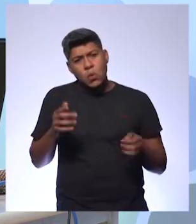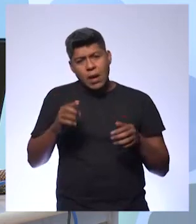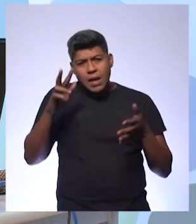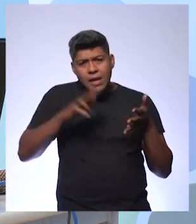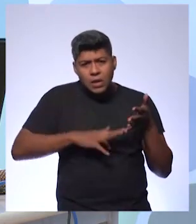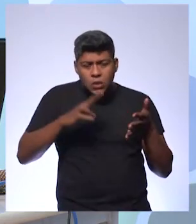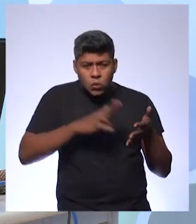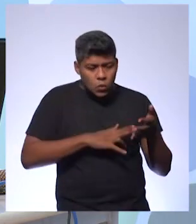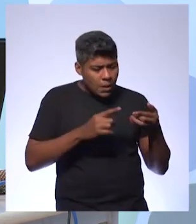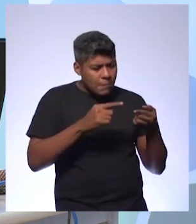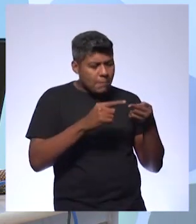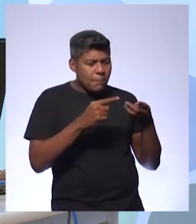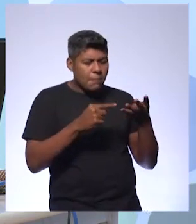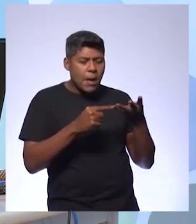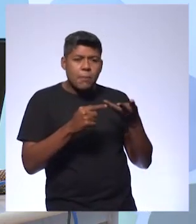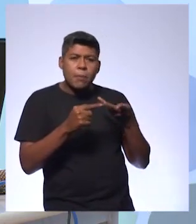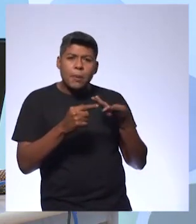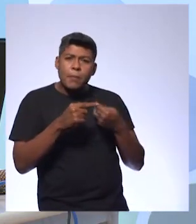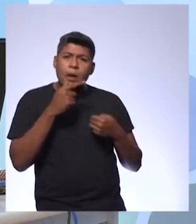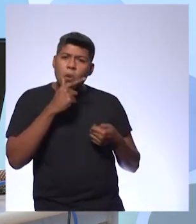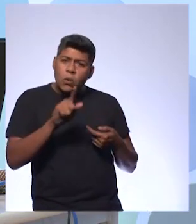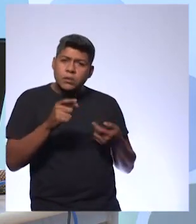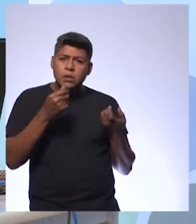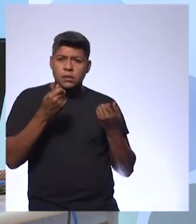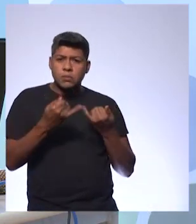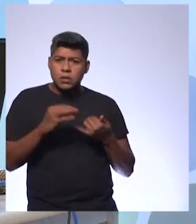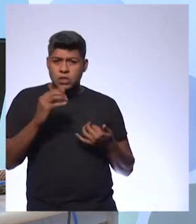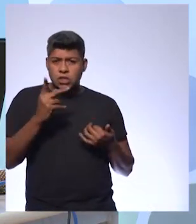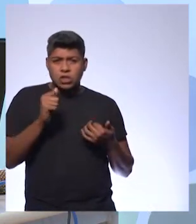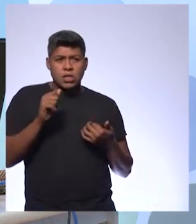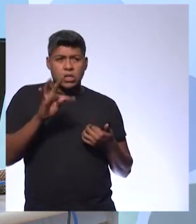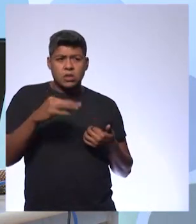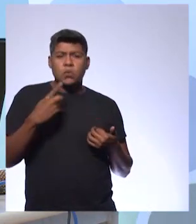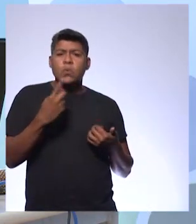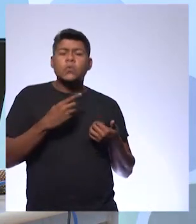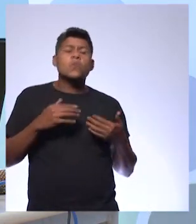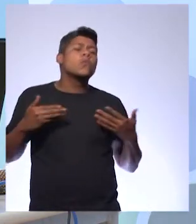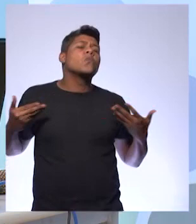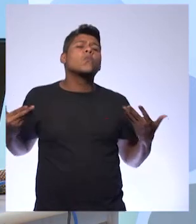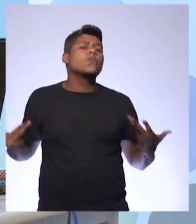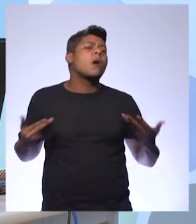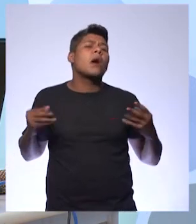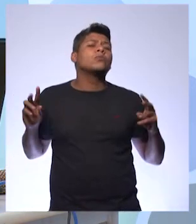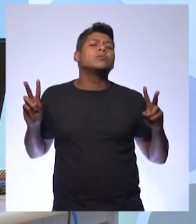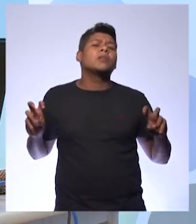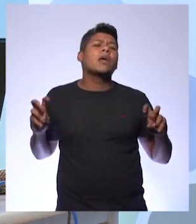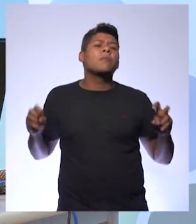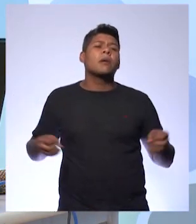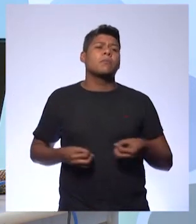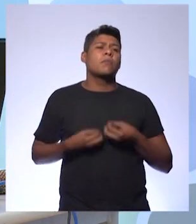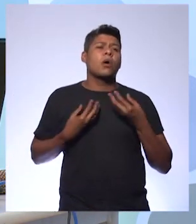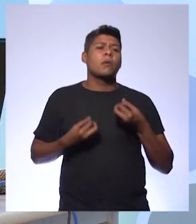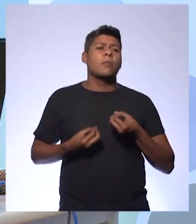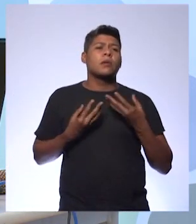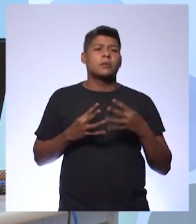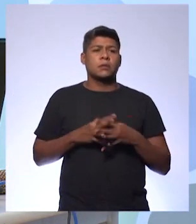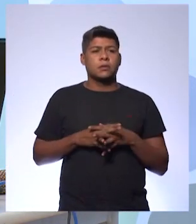leitura pontual que nós fizemos, consegue pontuar aqui no chat para a gente qual seria o tema desse poema?